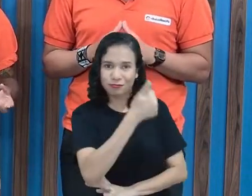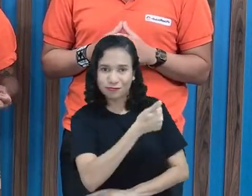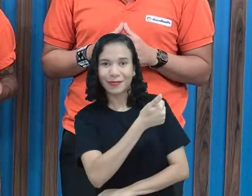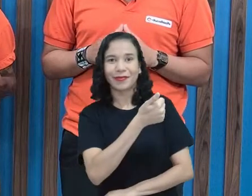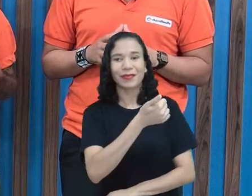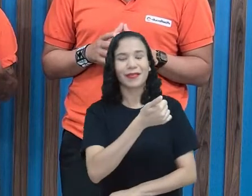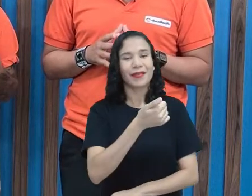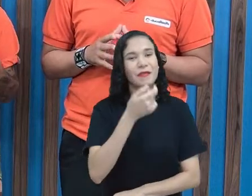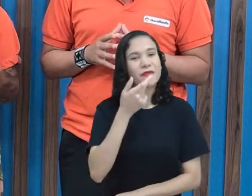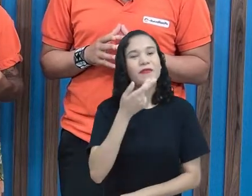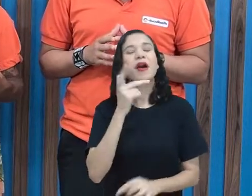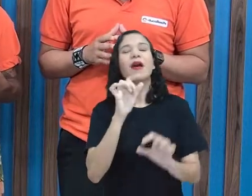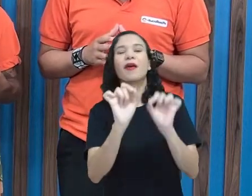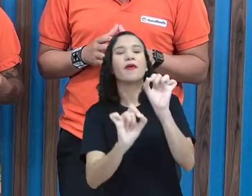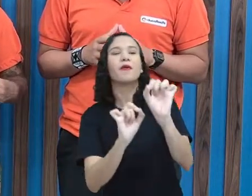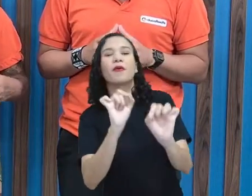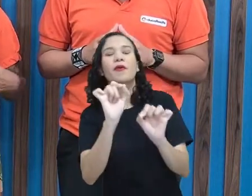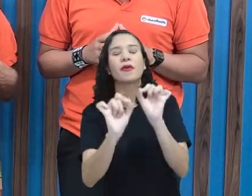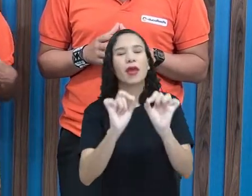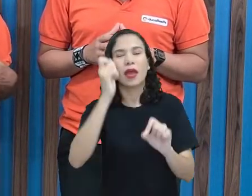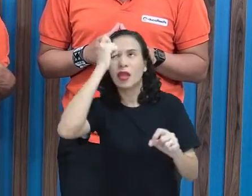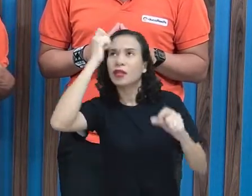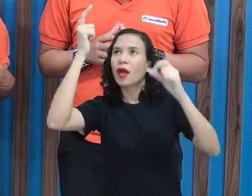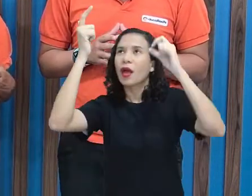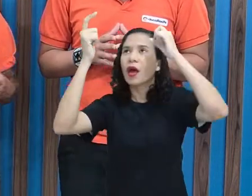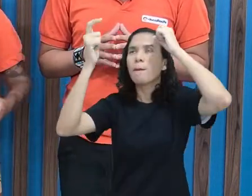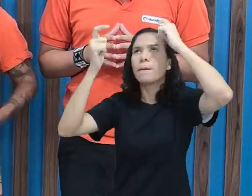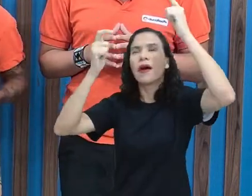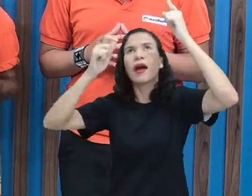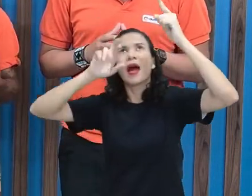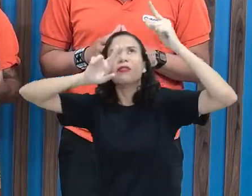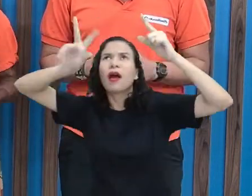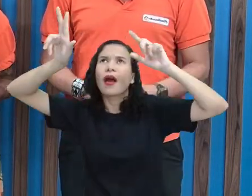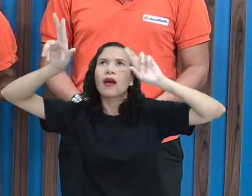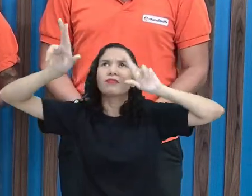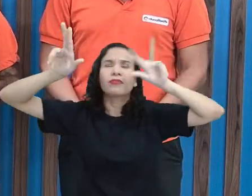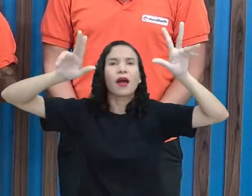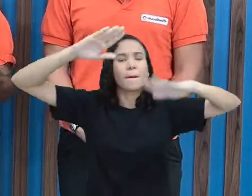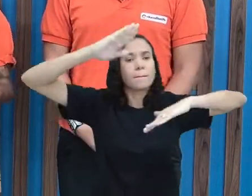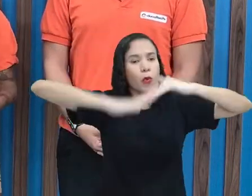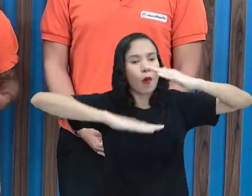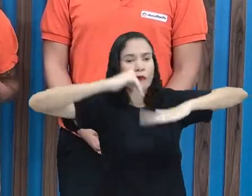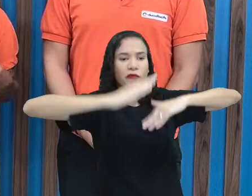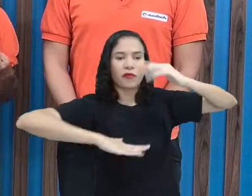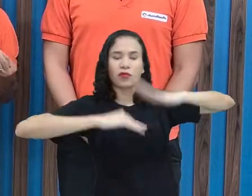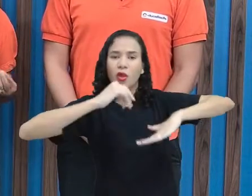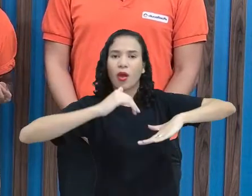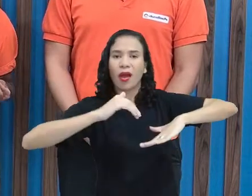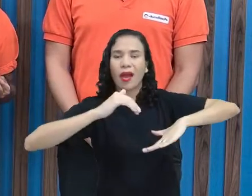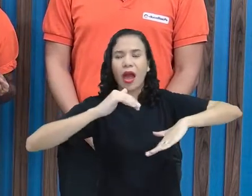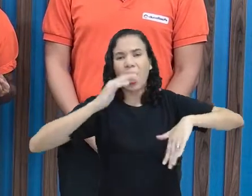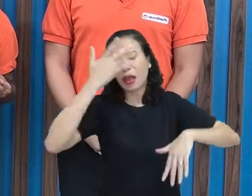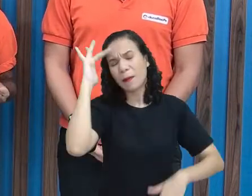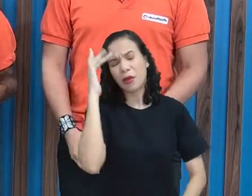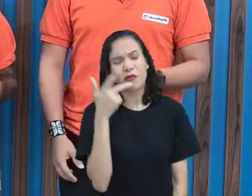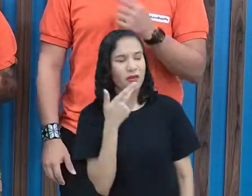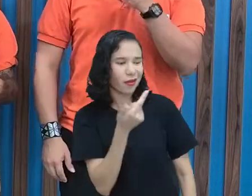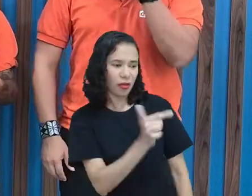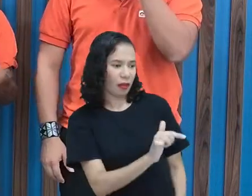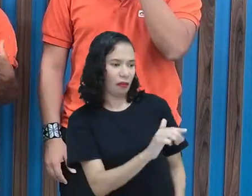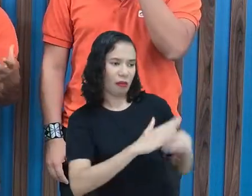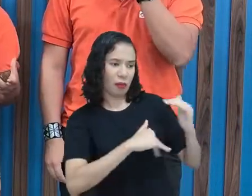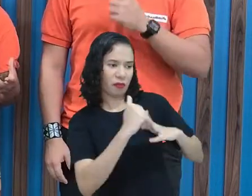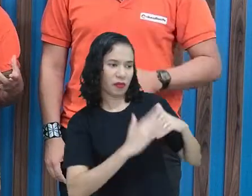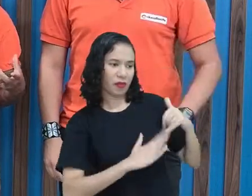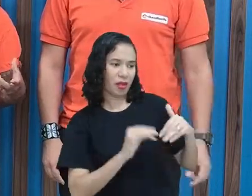gente vem falando justamente de que ideias diferentes, de profissões que às vezes as pessoas não reconhecem como profissão, reconhecem